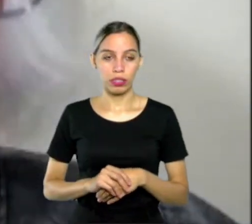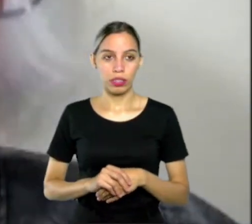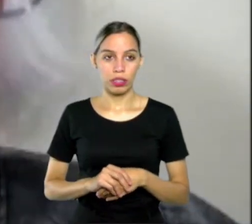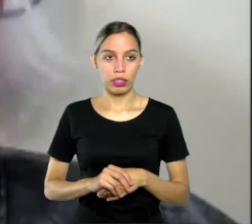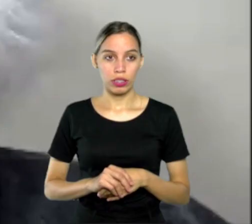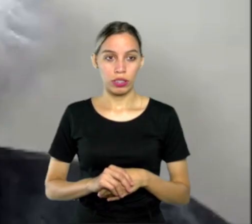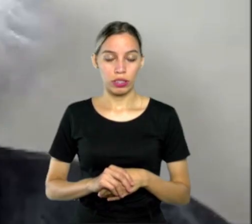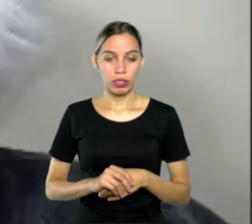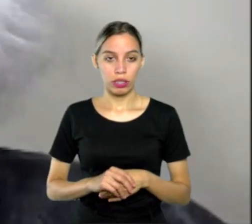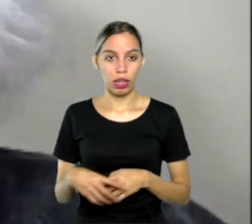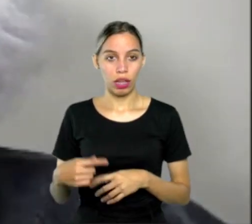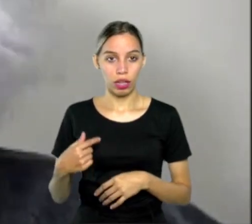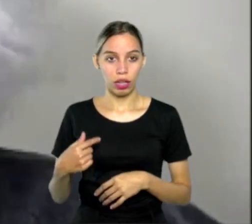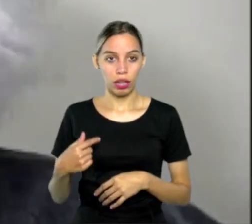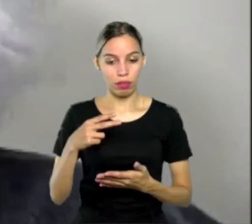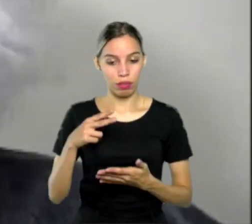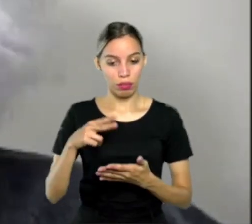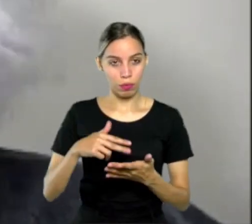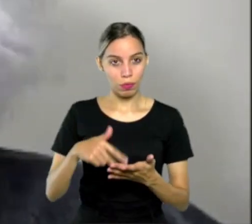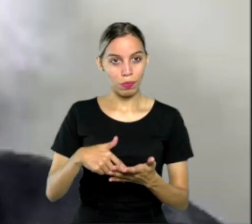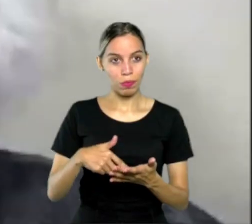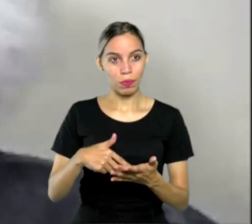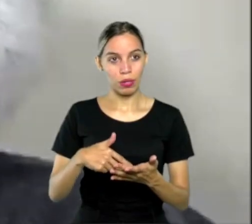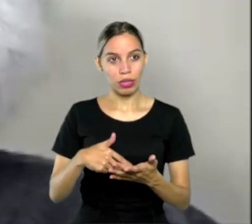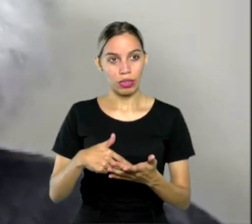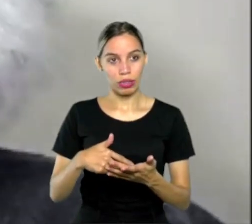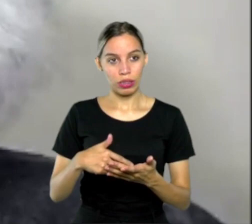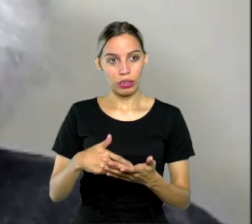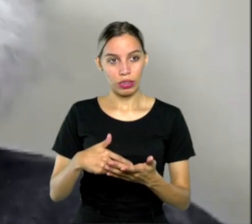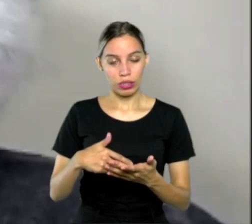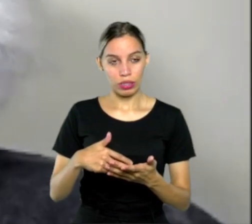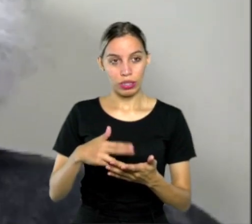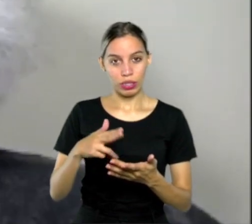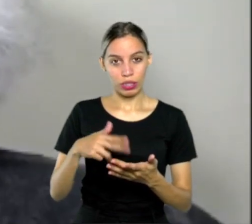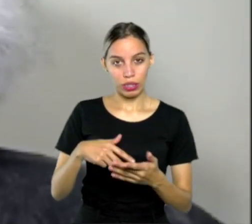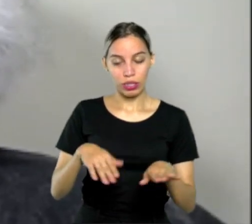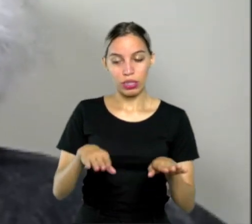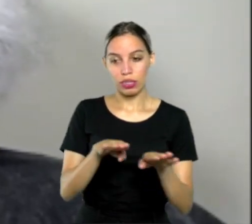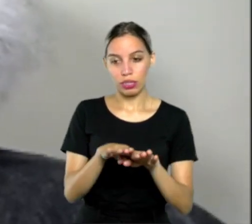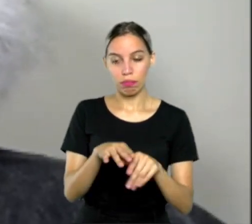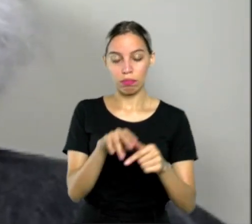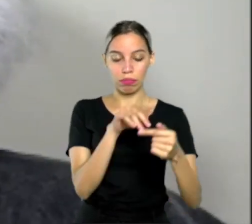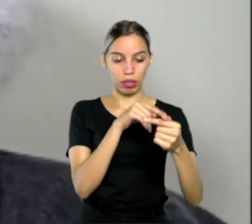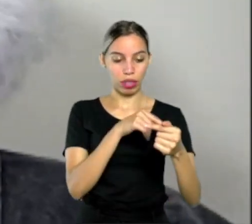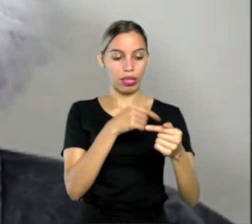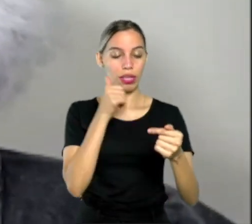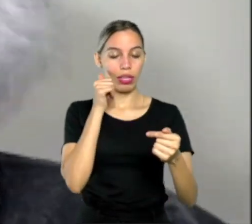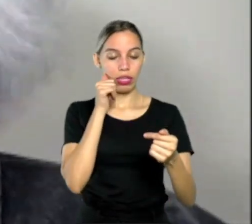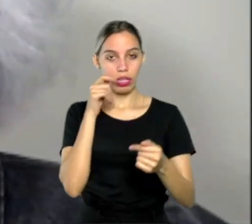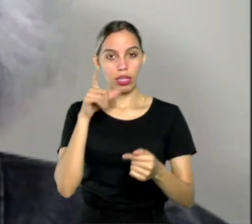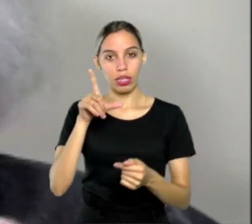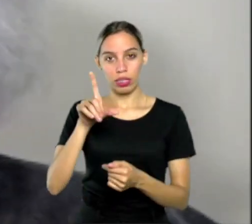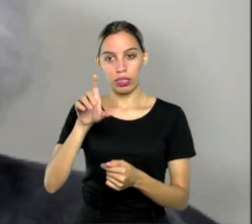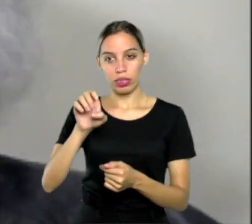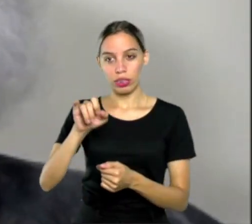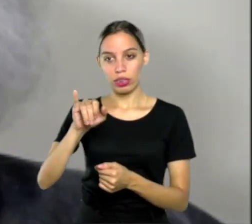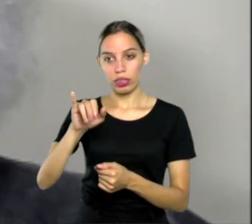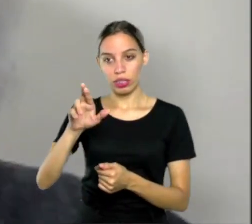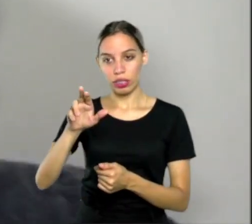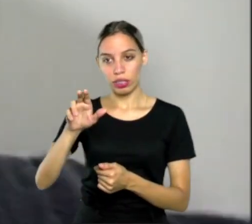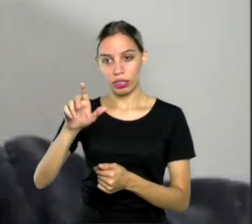li uma parte, estou lendo ainda, e eu gosto muito da Leila Mícolis, tá? Eu acho, inclusive,